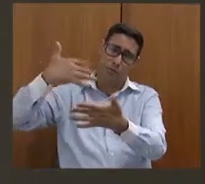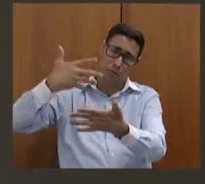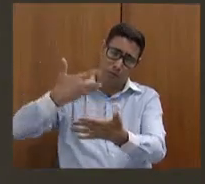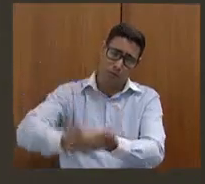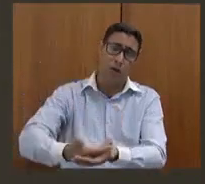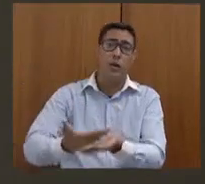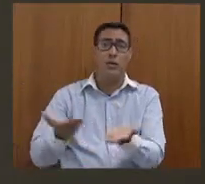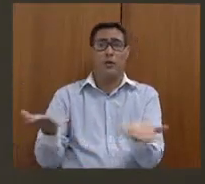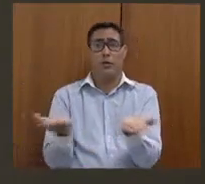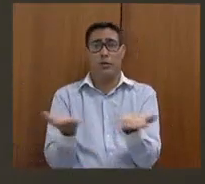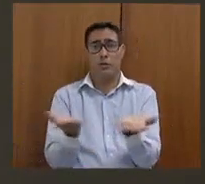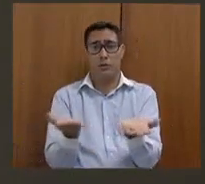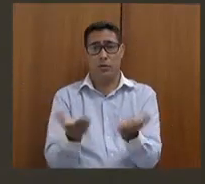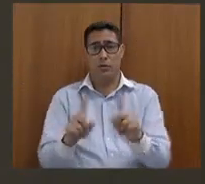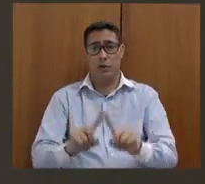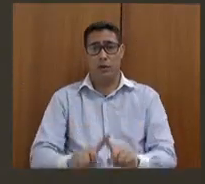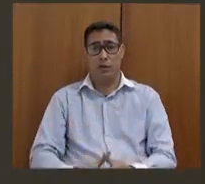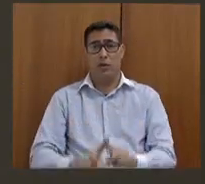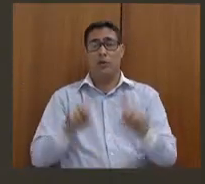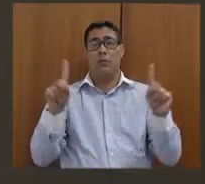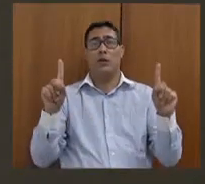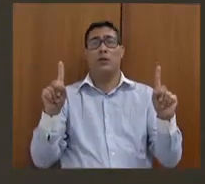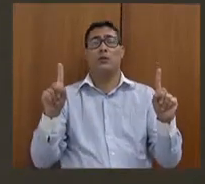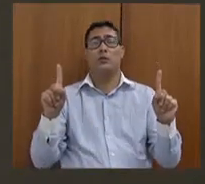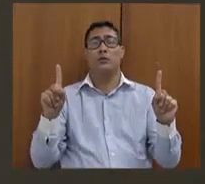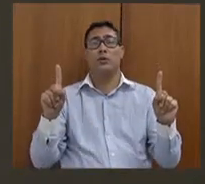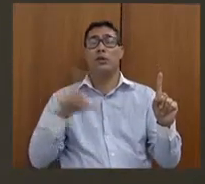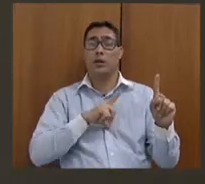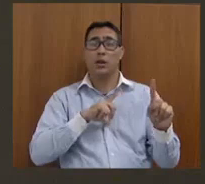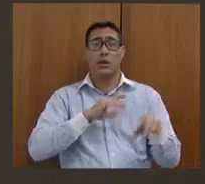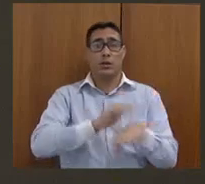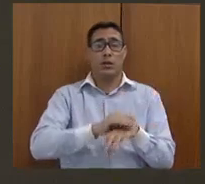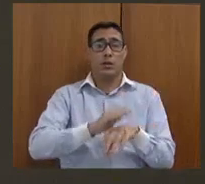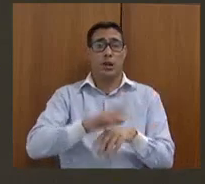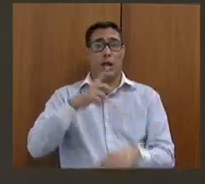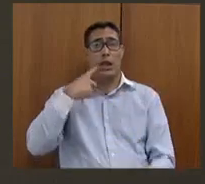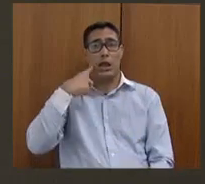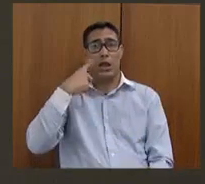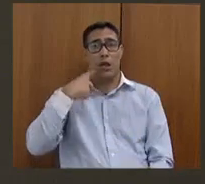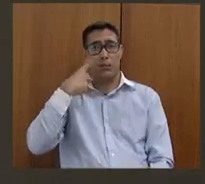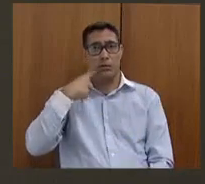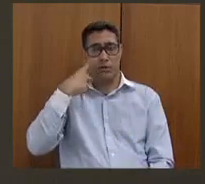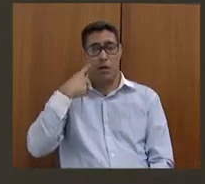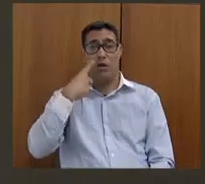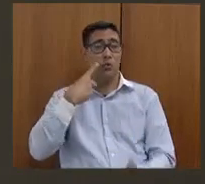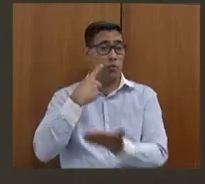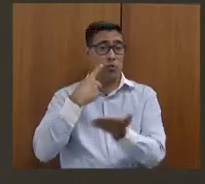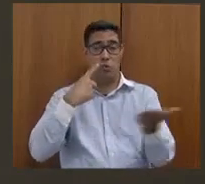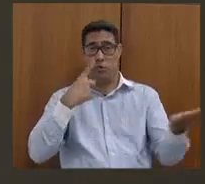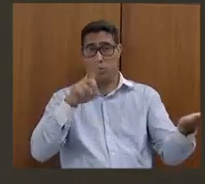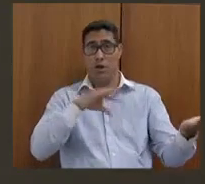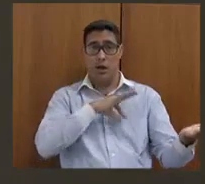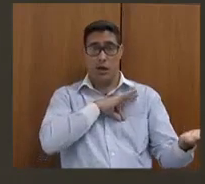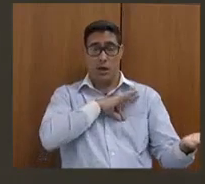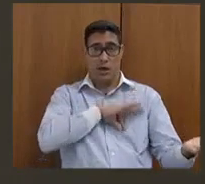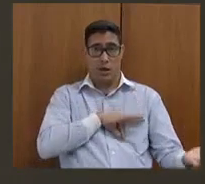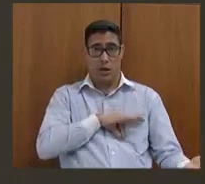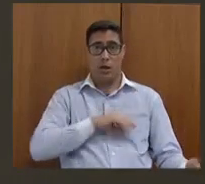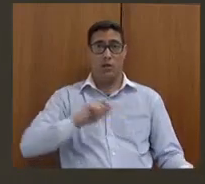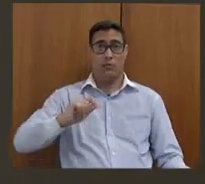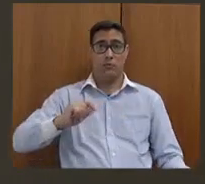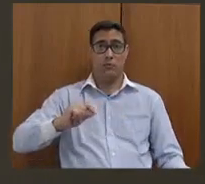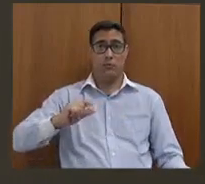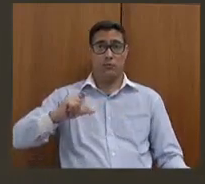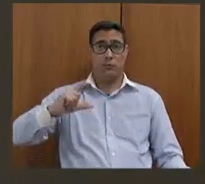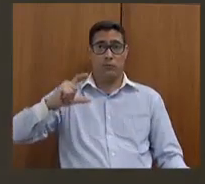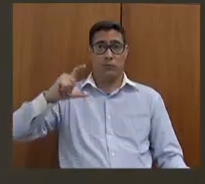o fato é que nós estamos deputados e deputados com um salário hoje que tava crescendo para poder atingir